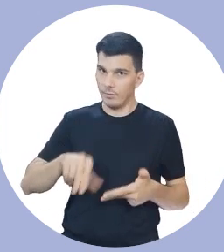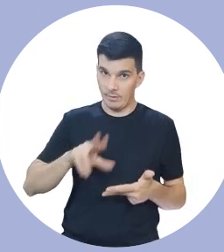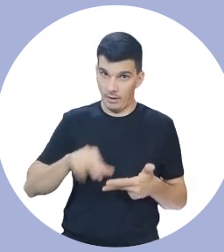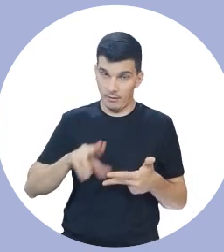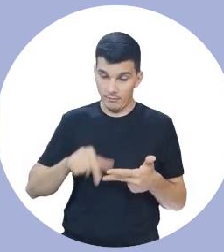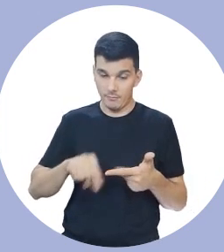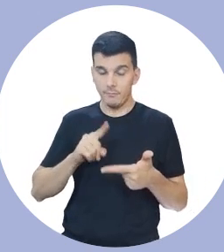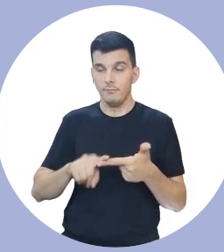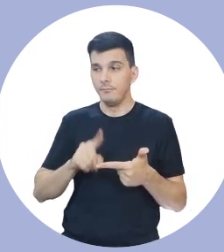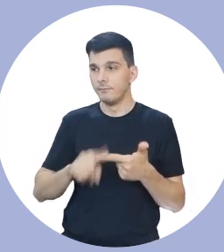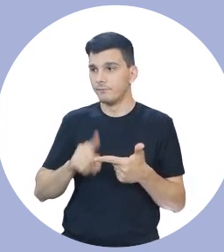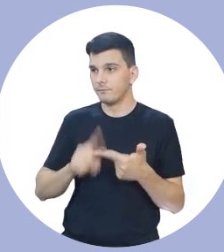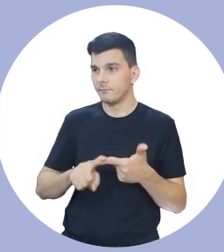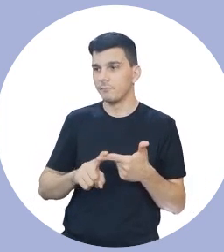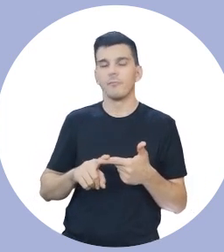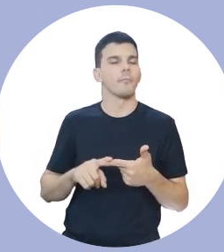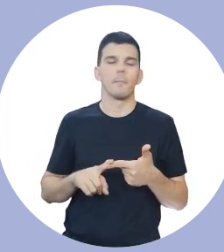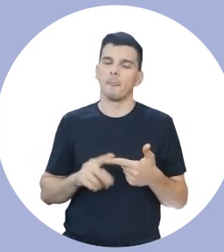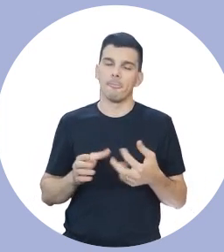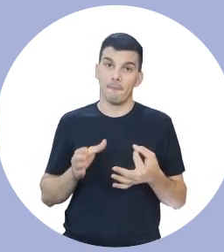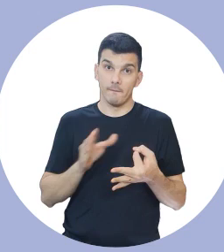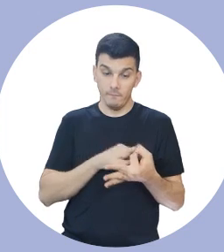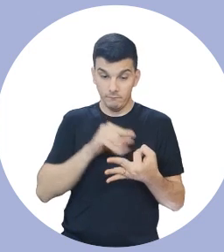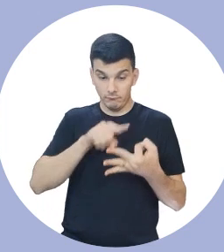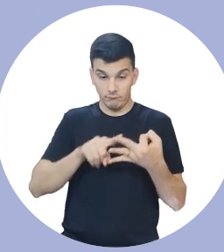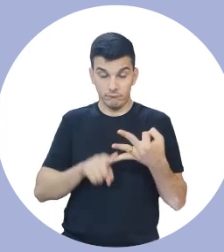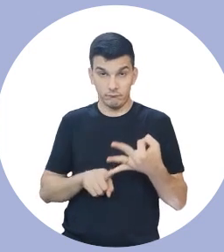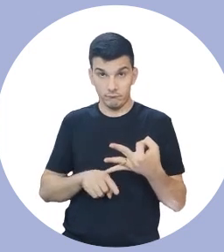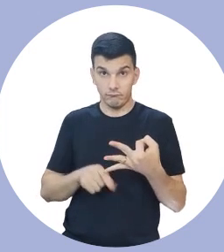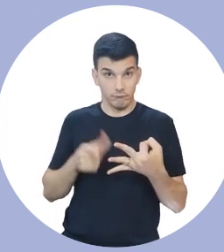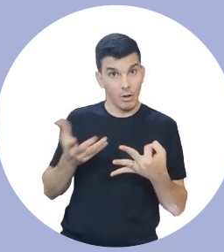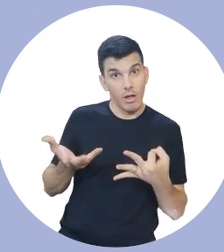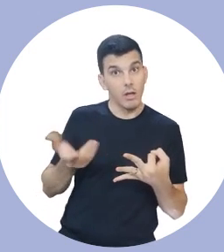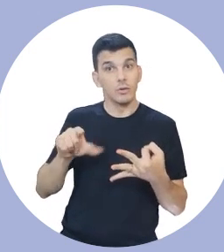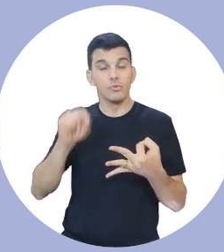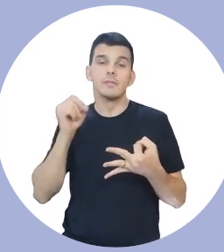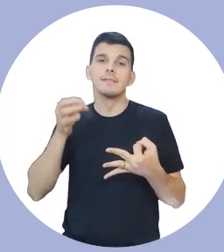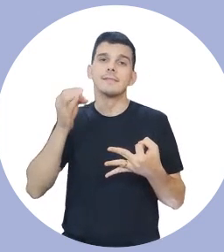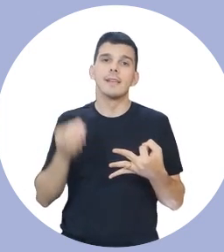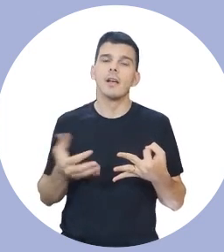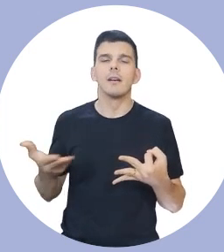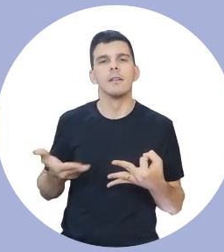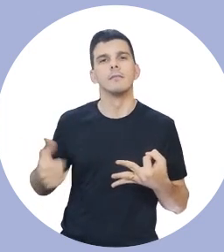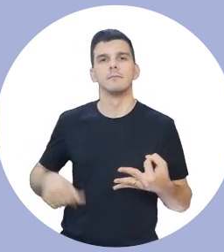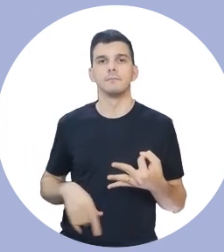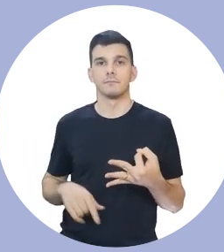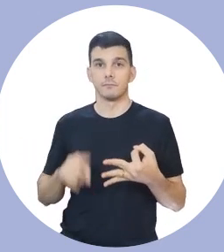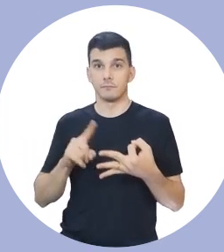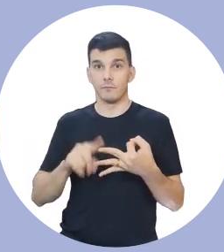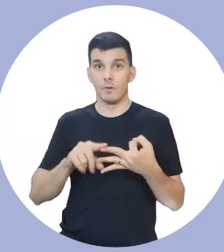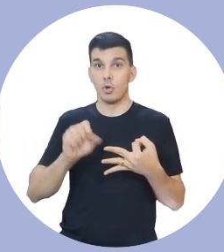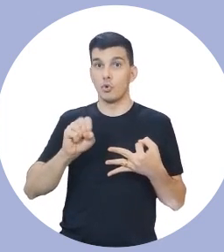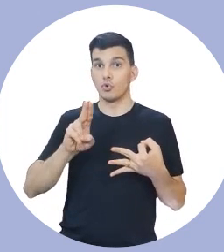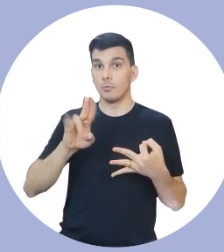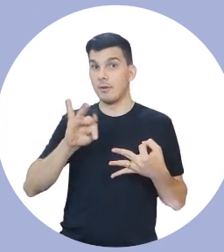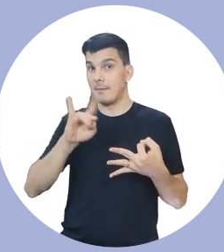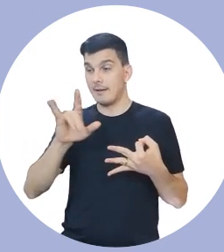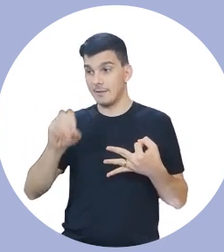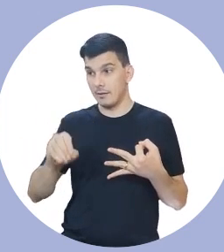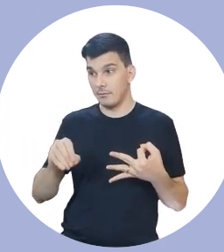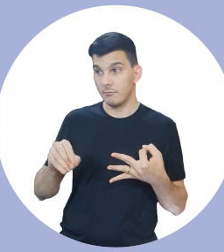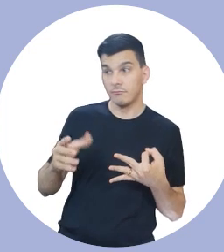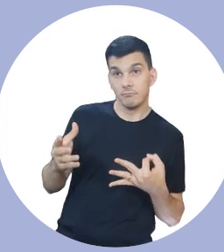homogêneas. Não é o nosso caso. Você tem uma mistura heterogênea e está querendo retirar um gás proveniente dessa mistura.